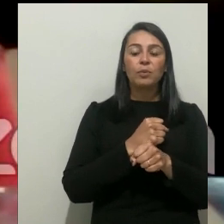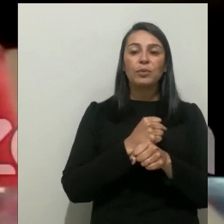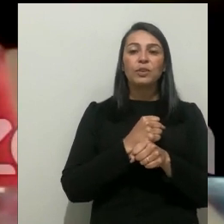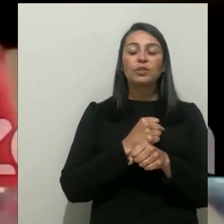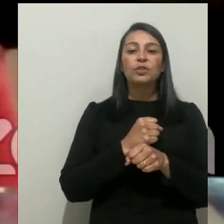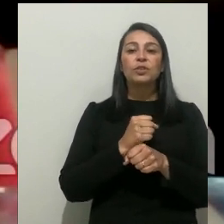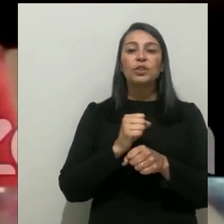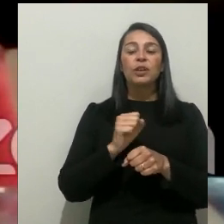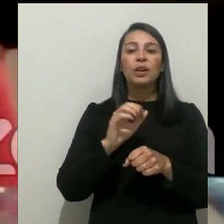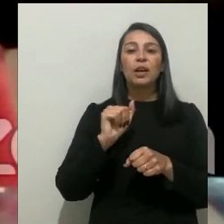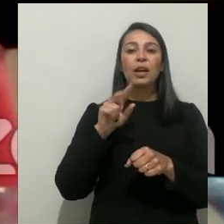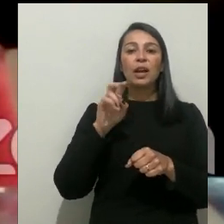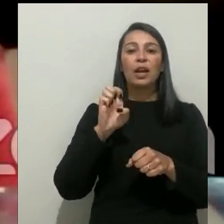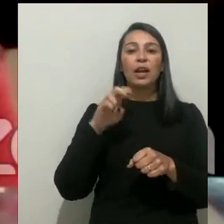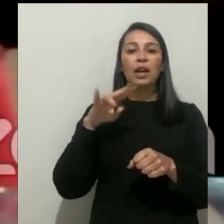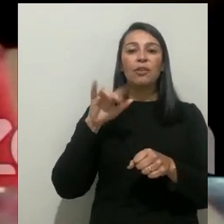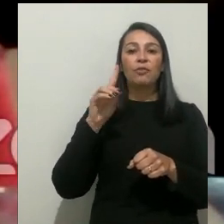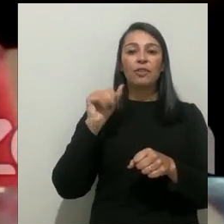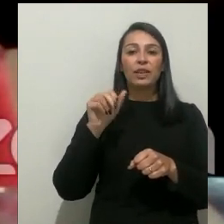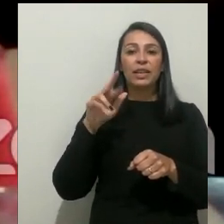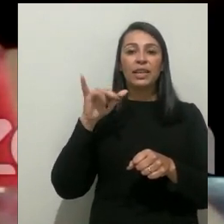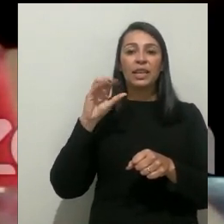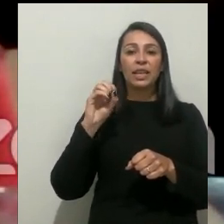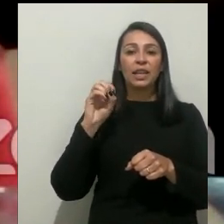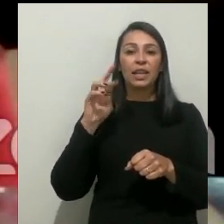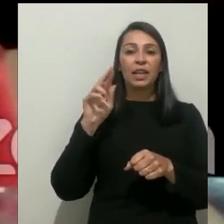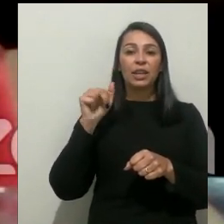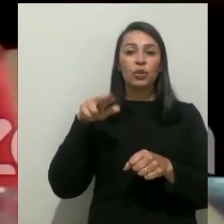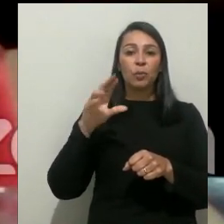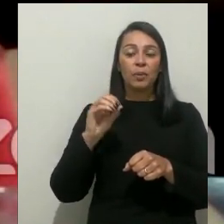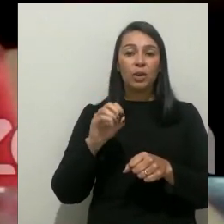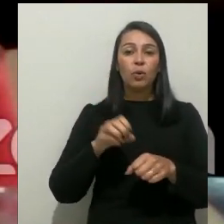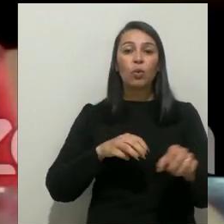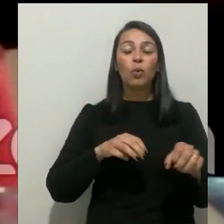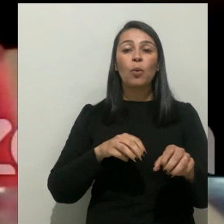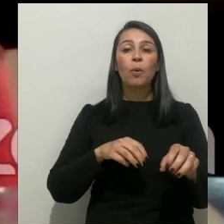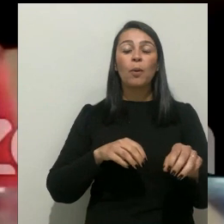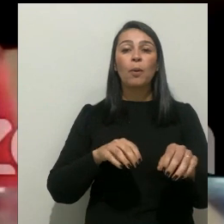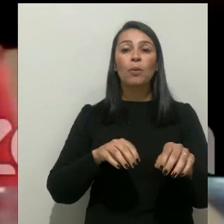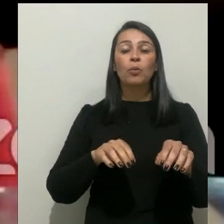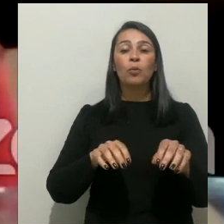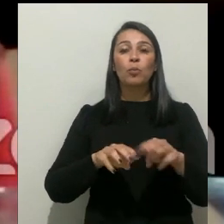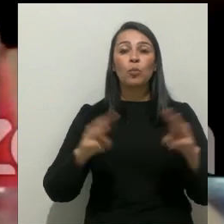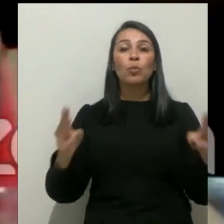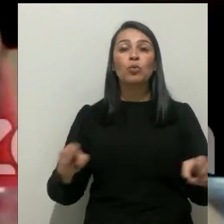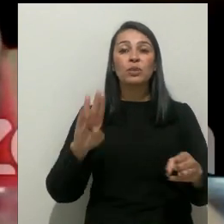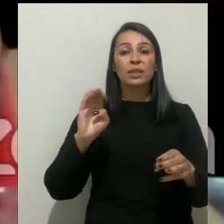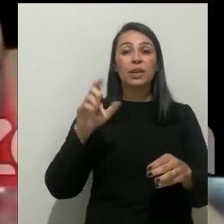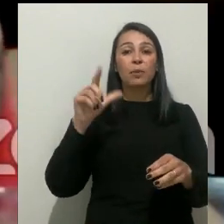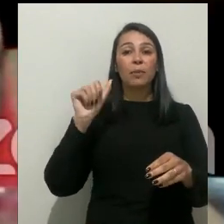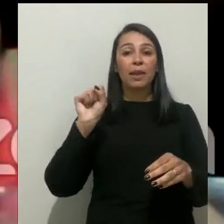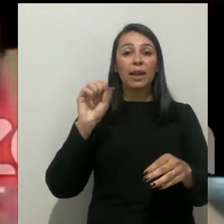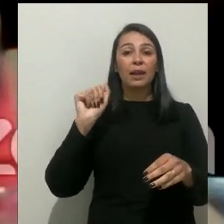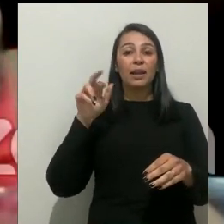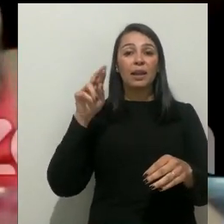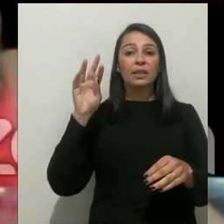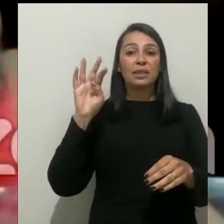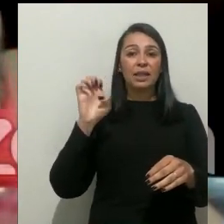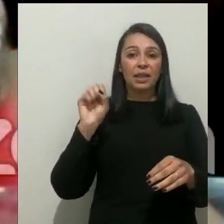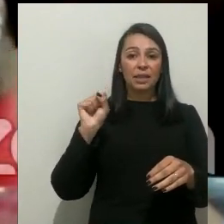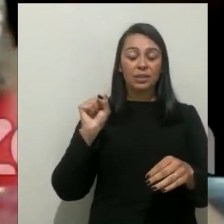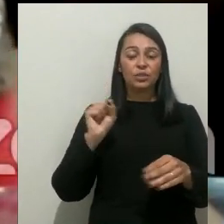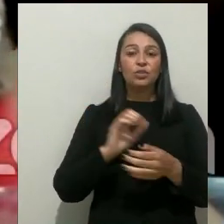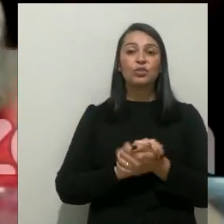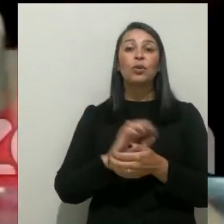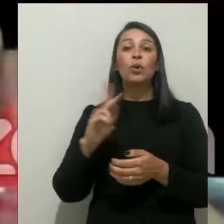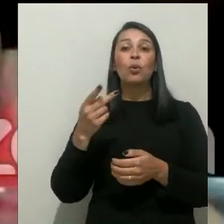Belas Artes, que tinha função não, ele trabalhou no Museu da Arte direto, né? E conheceu o Heitor Silva Costa nesse momento, né? Heitor Lévy